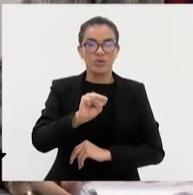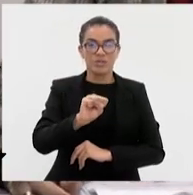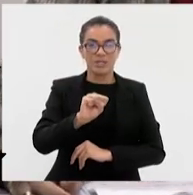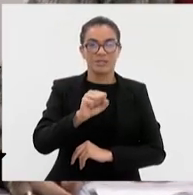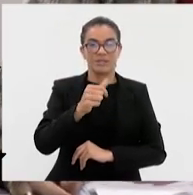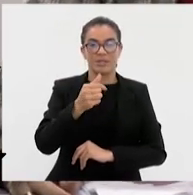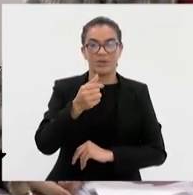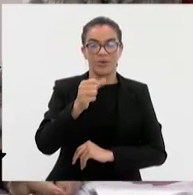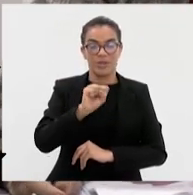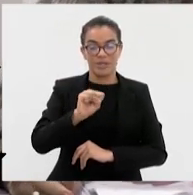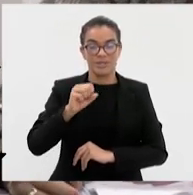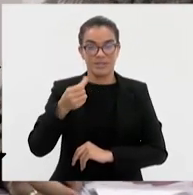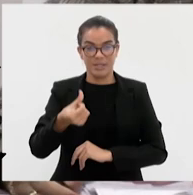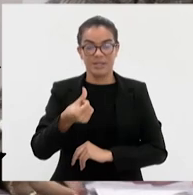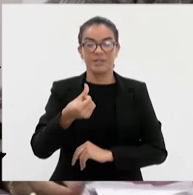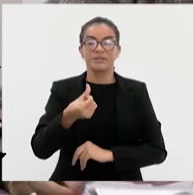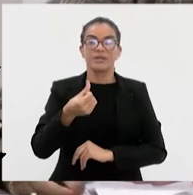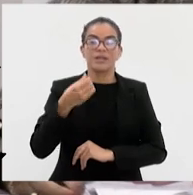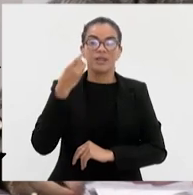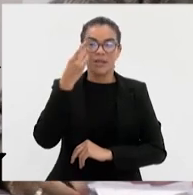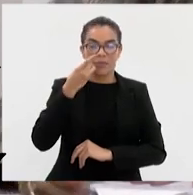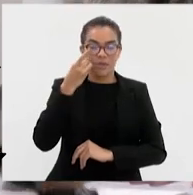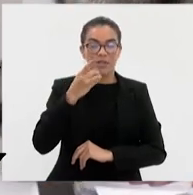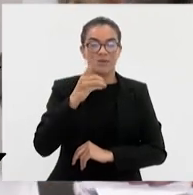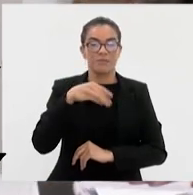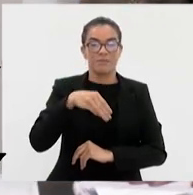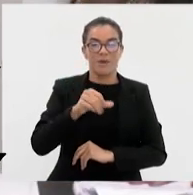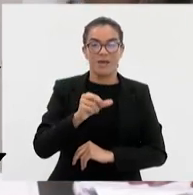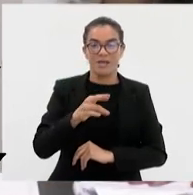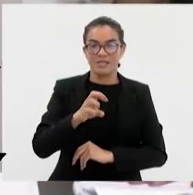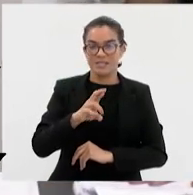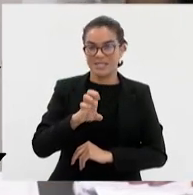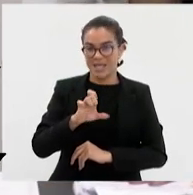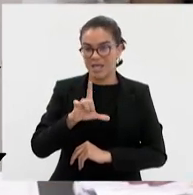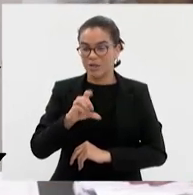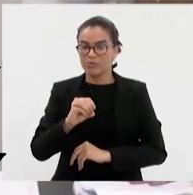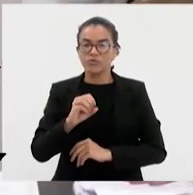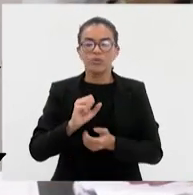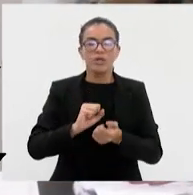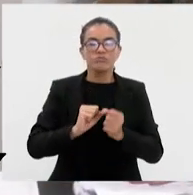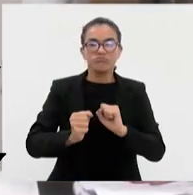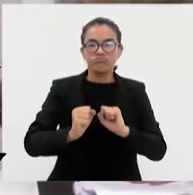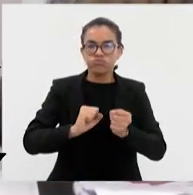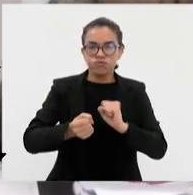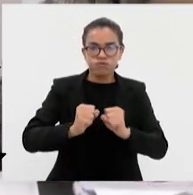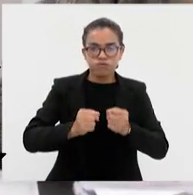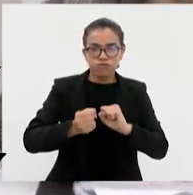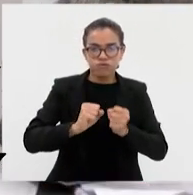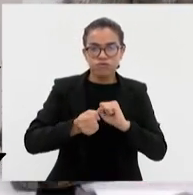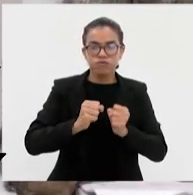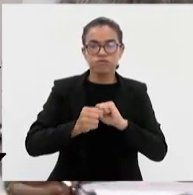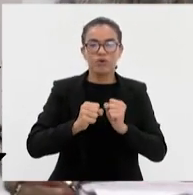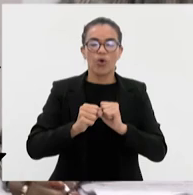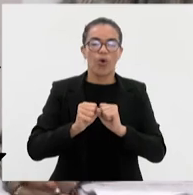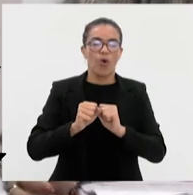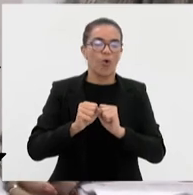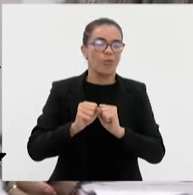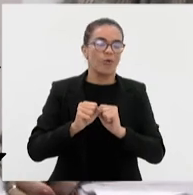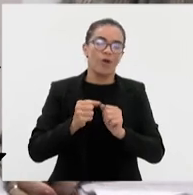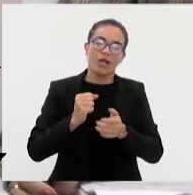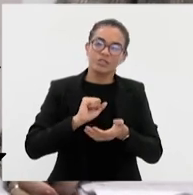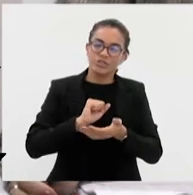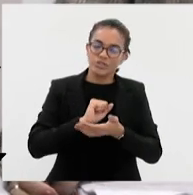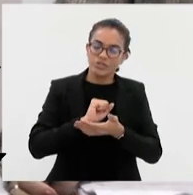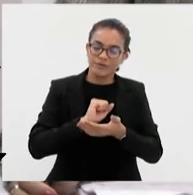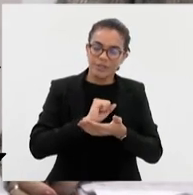886, 2019, de autoria do deputado Marcelo Dino, que dispõe sobre a prática de jogos eletrônicos como atividade esportiva e cultural. Para parecer,